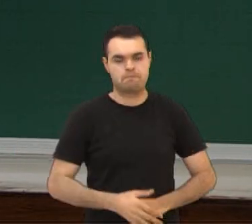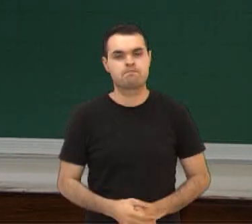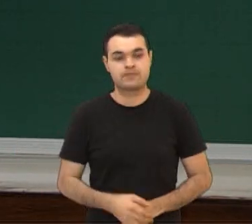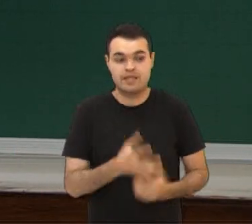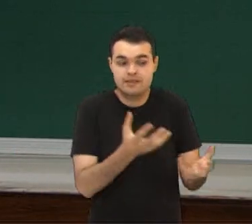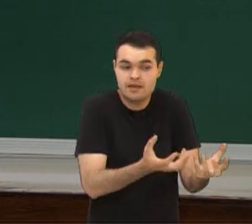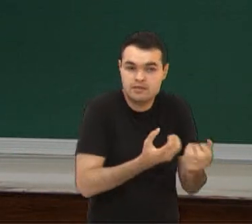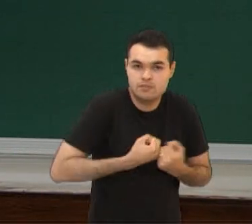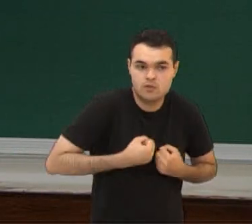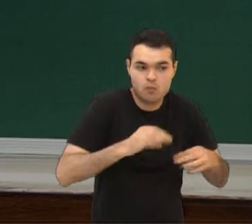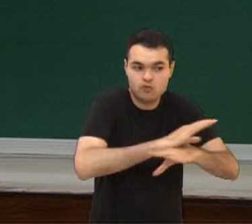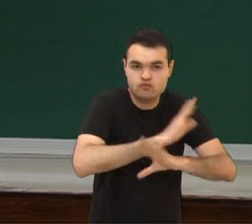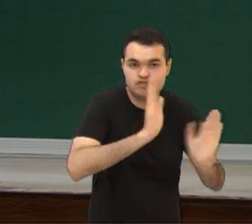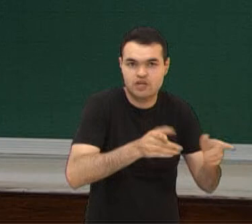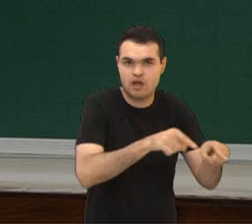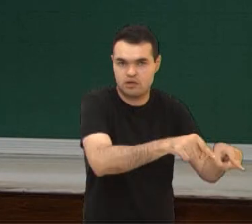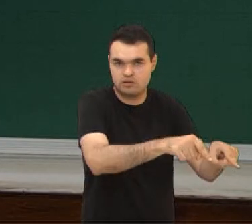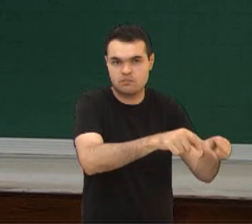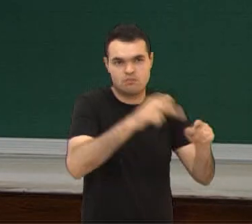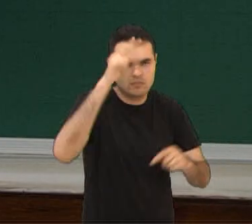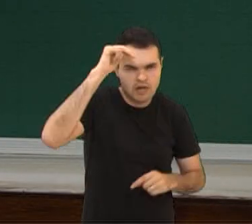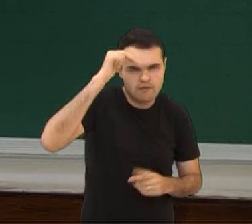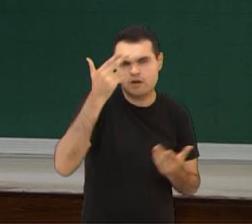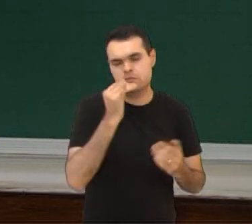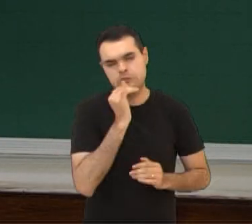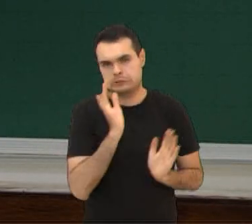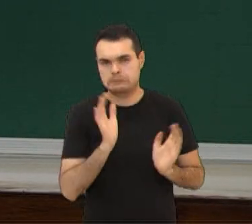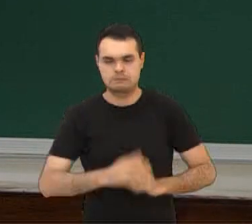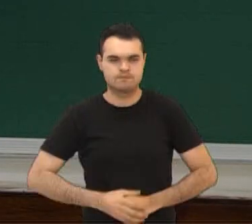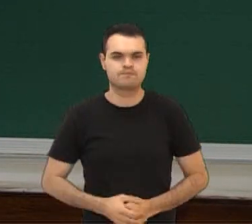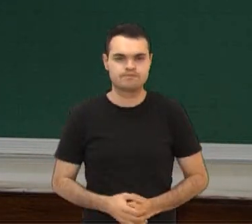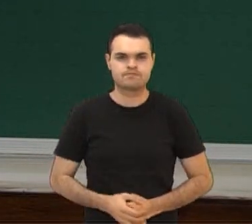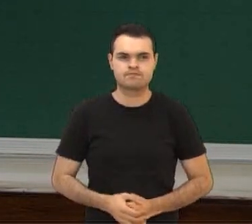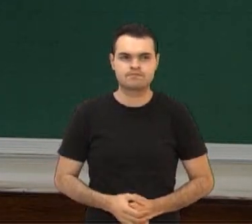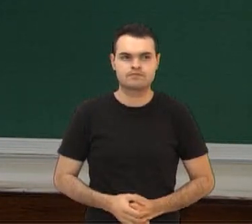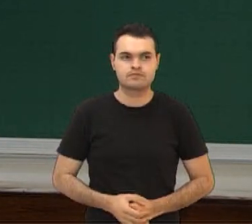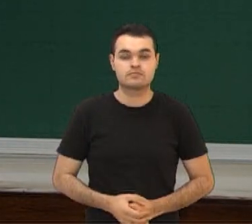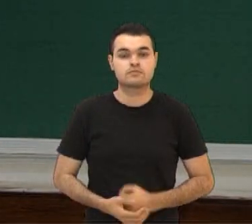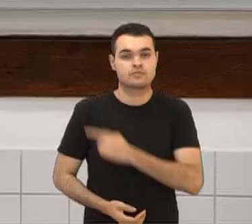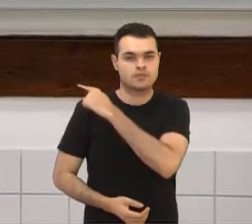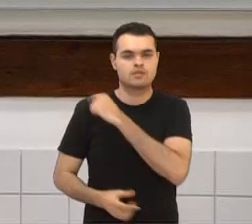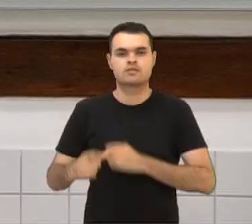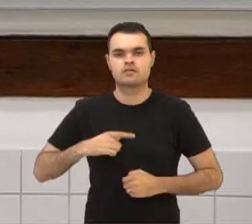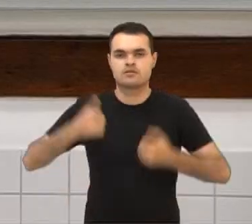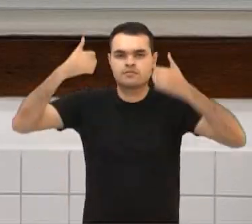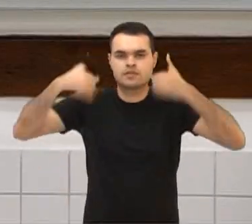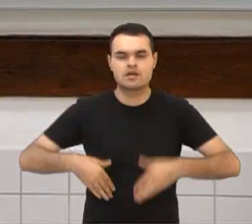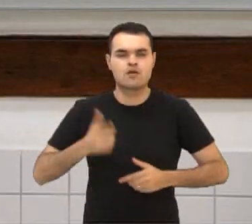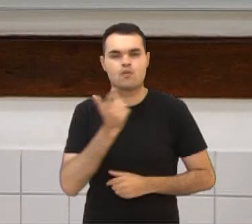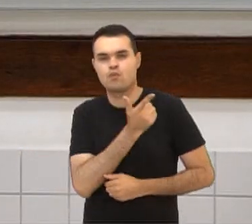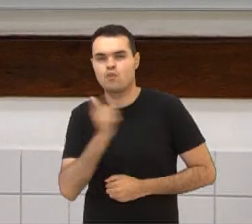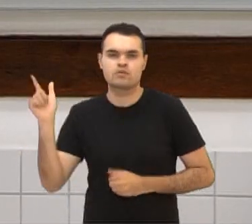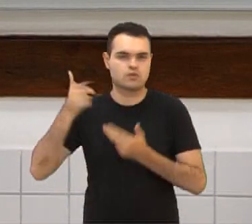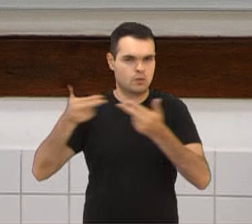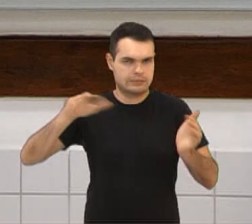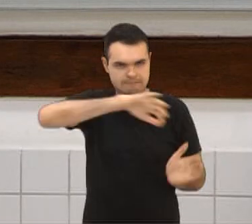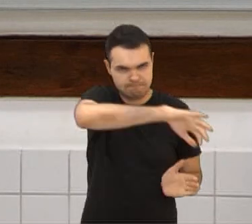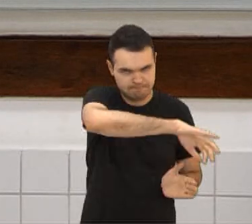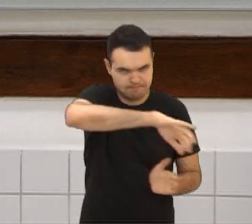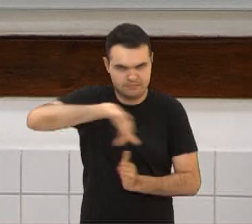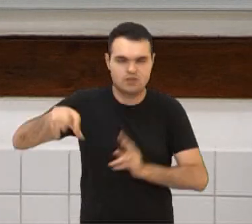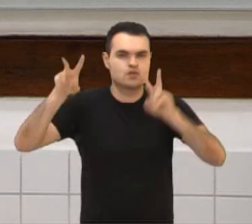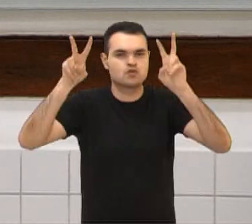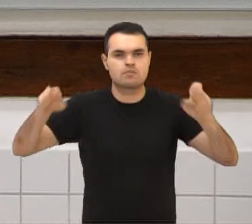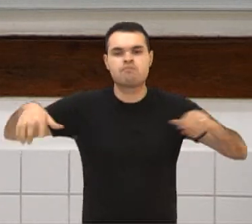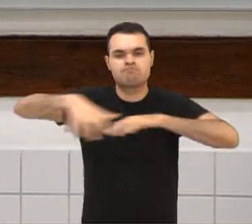Ele está recebendo anticorpo do cavalo, por exemplo, né? Aí, vou explicar uma outra coisinha para vocês a